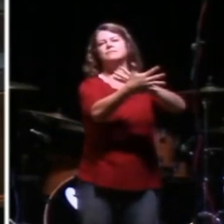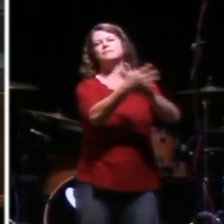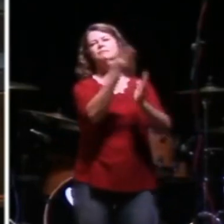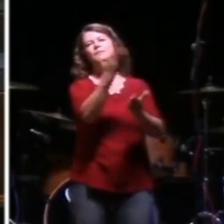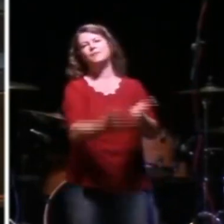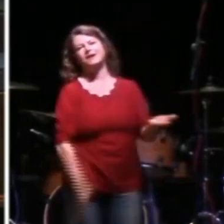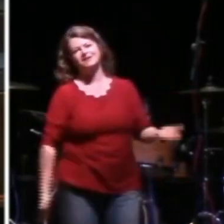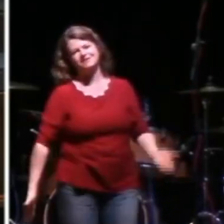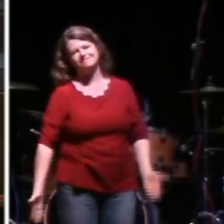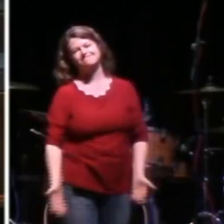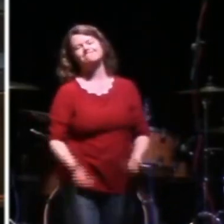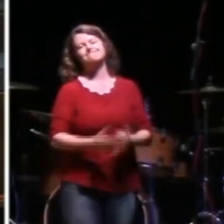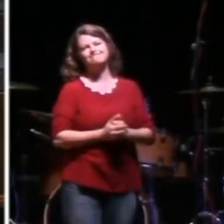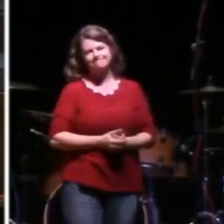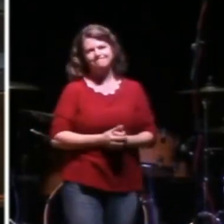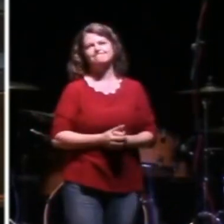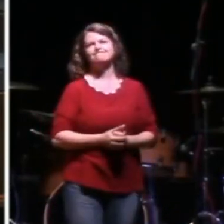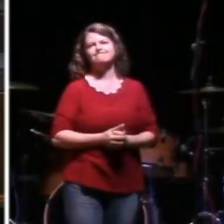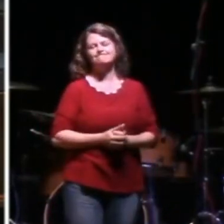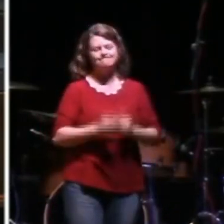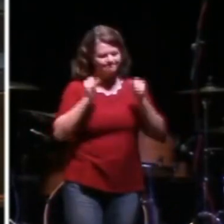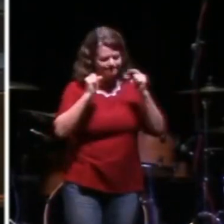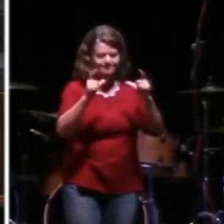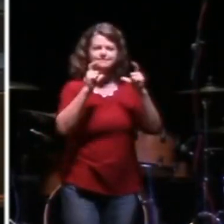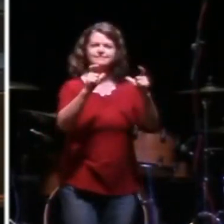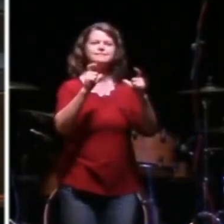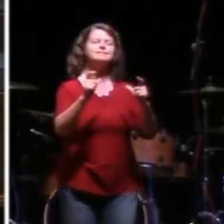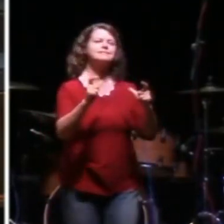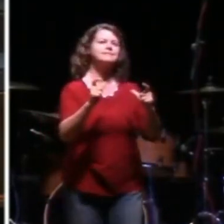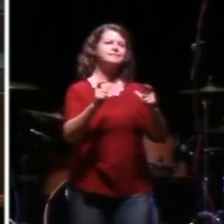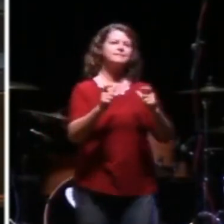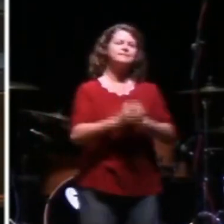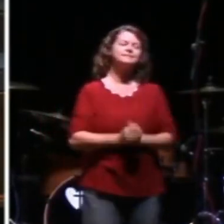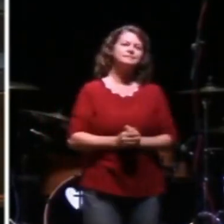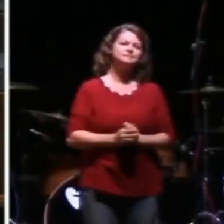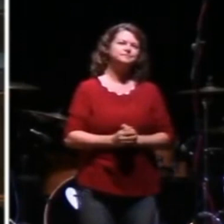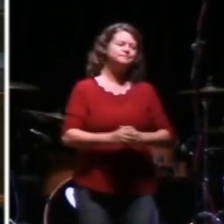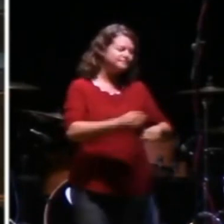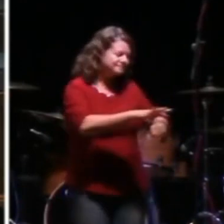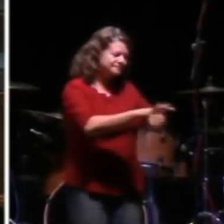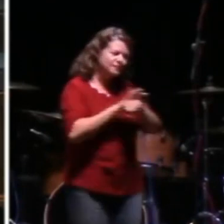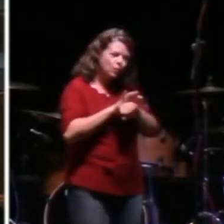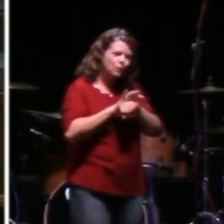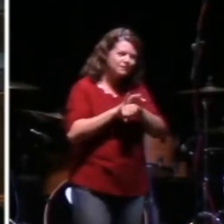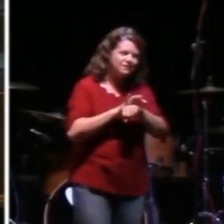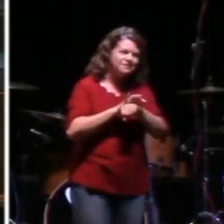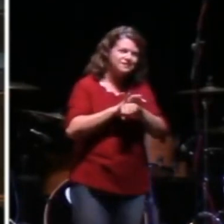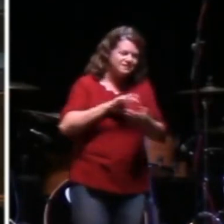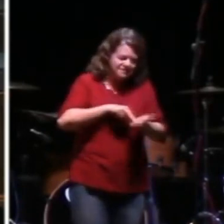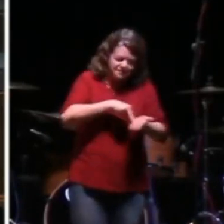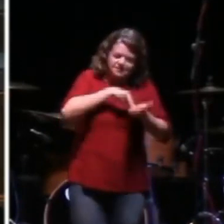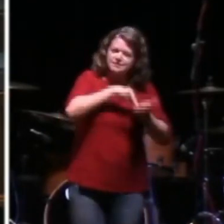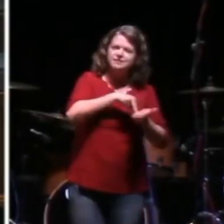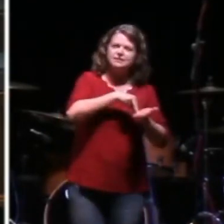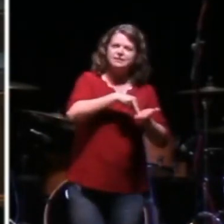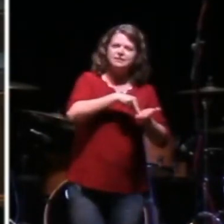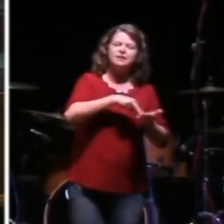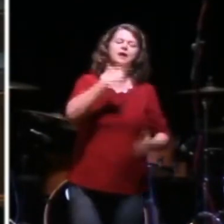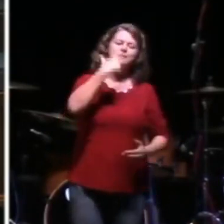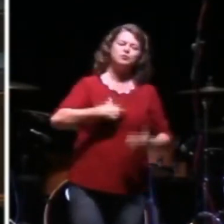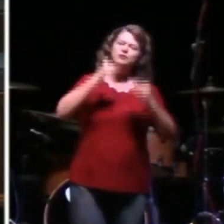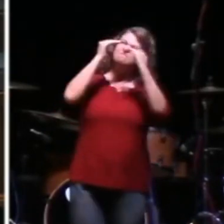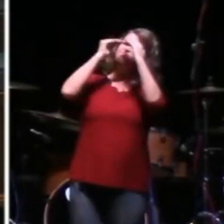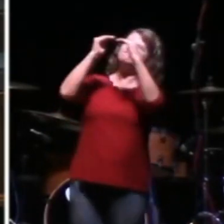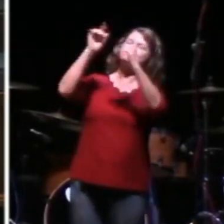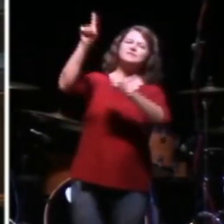causa disso discutir segurança é para quem obedece a deus deus não